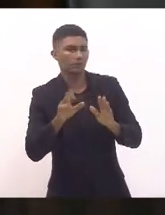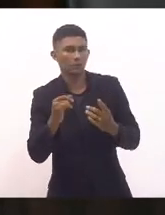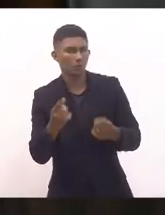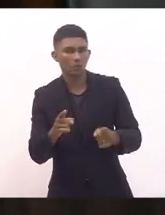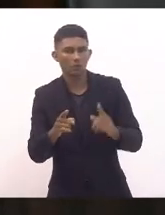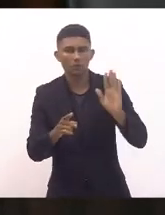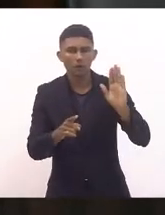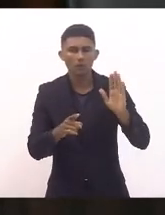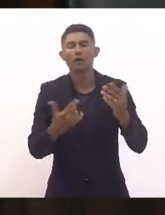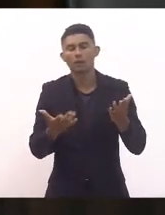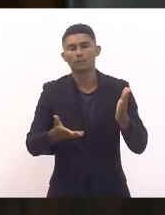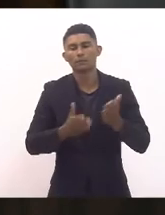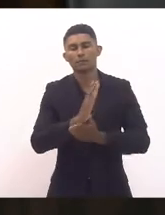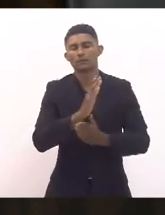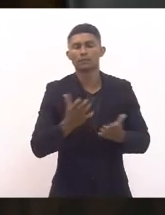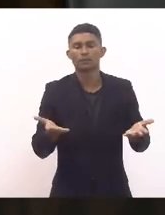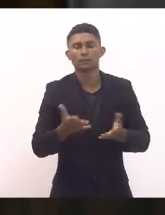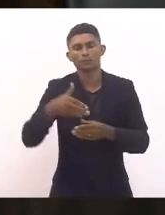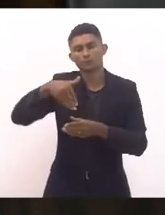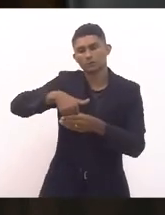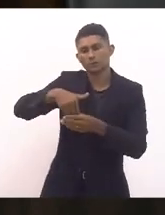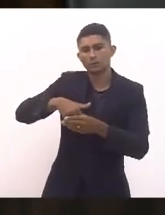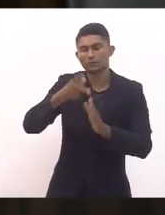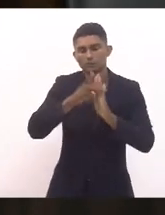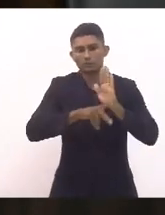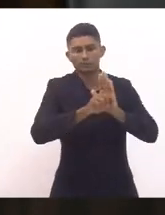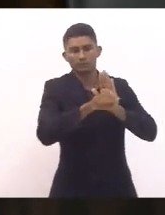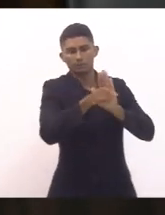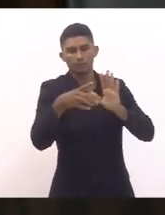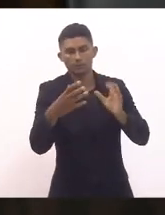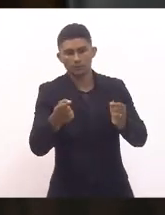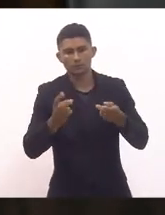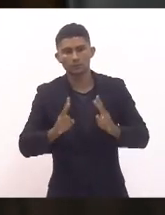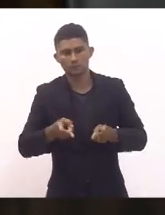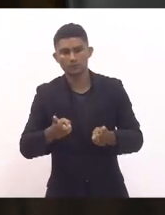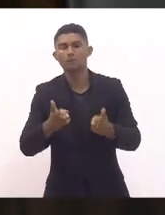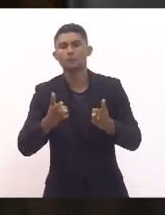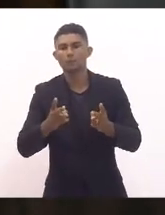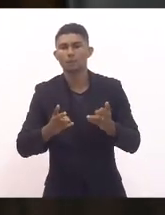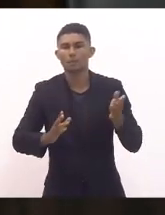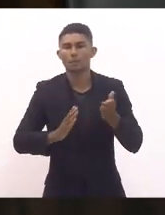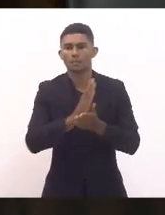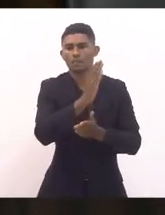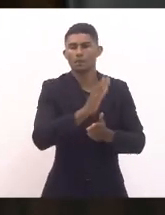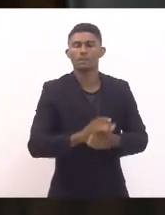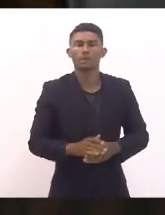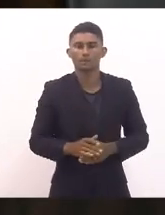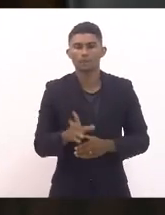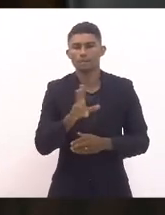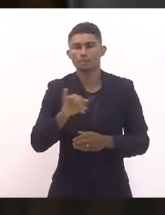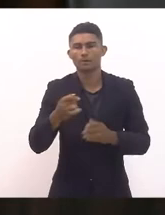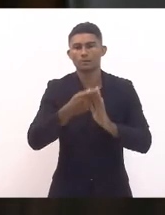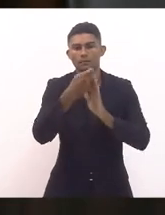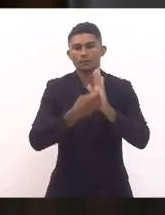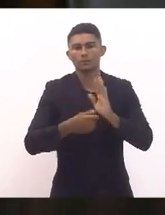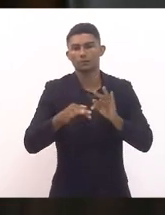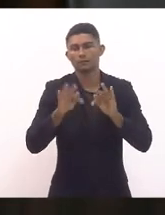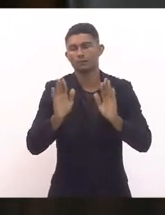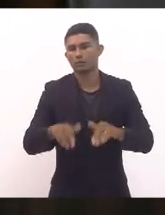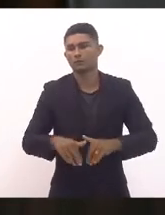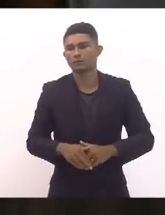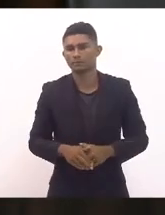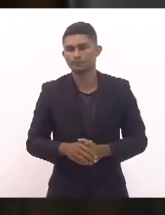Aprovado. Em votação, o projeto assim emendado. Senhor, que a prova permaneça como estão. Aprovado. Vai a redação do